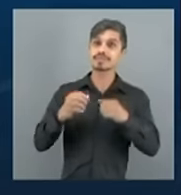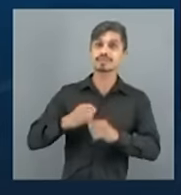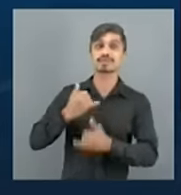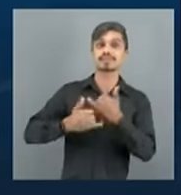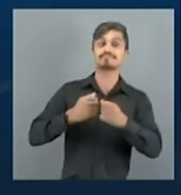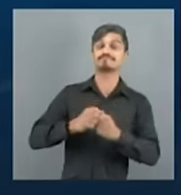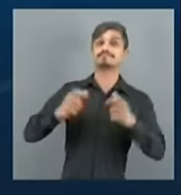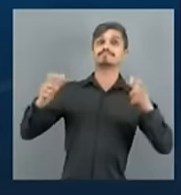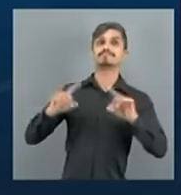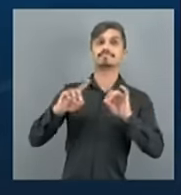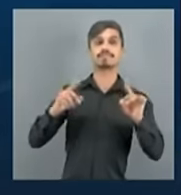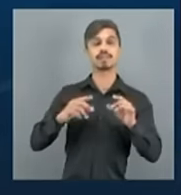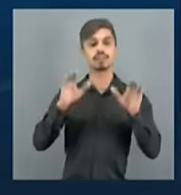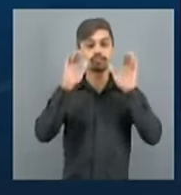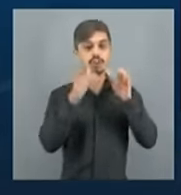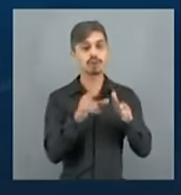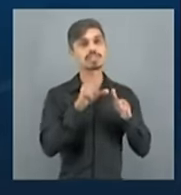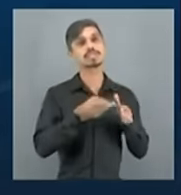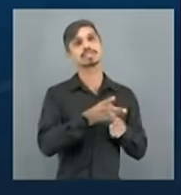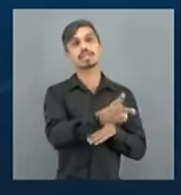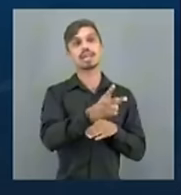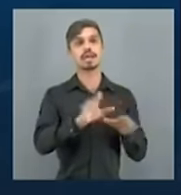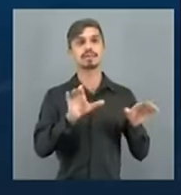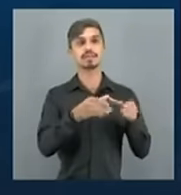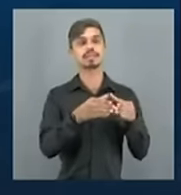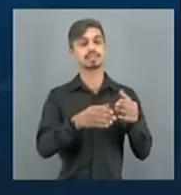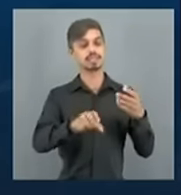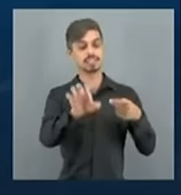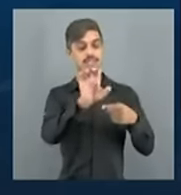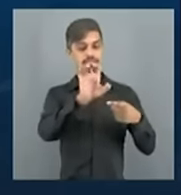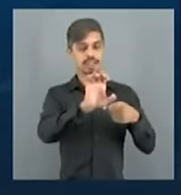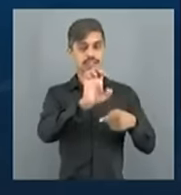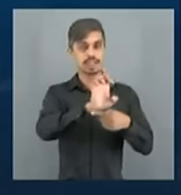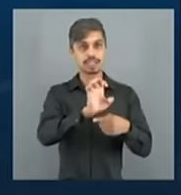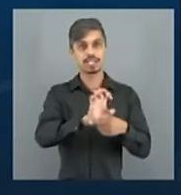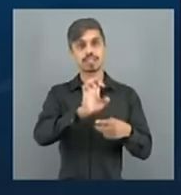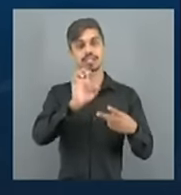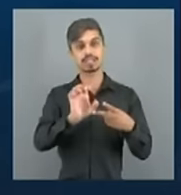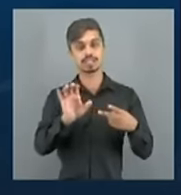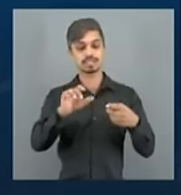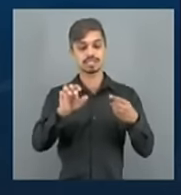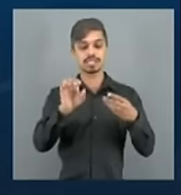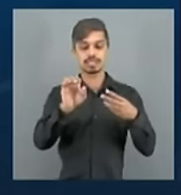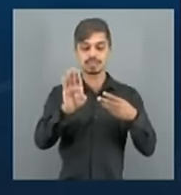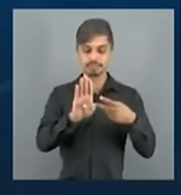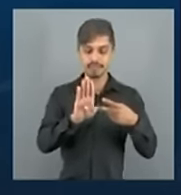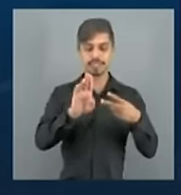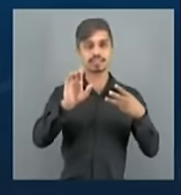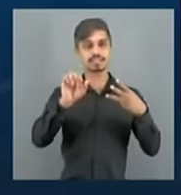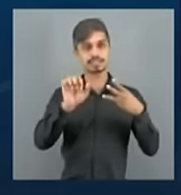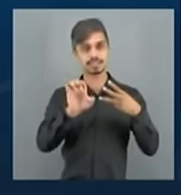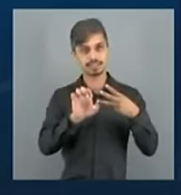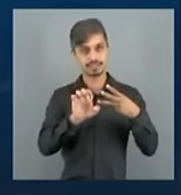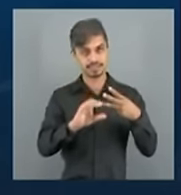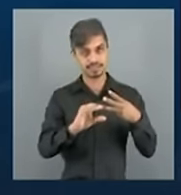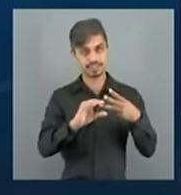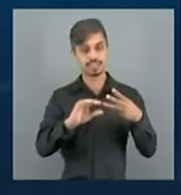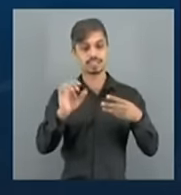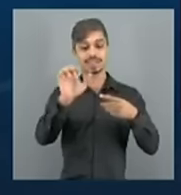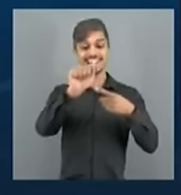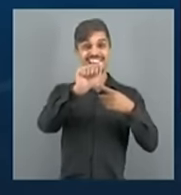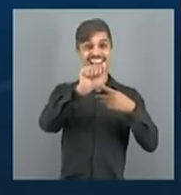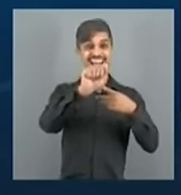os alvos sempre foi time pequeno, tá? Primeira de estadual, Série D, Série C, Série B do brasileiro. Porque Série A é